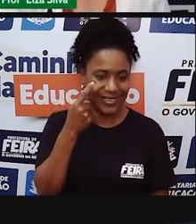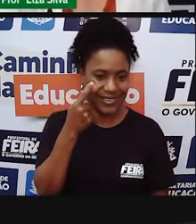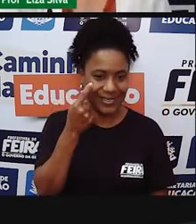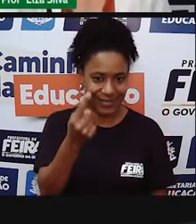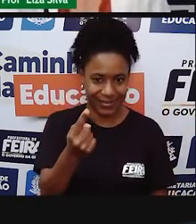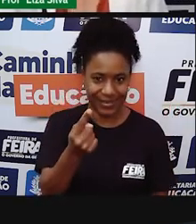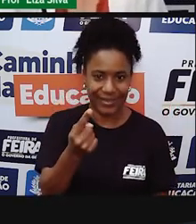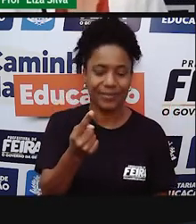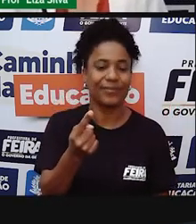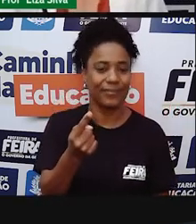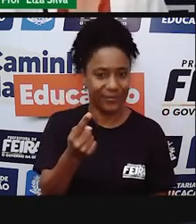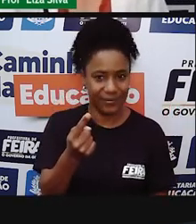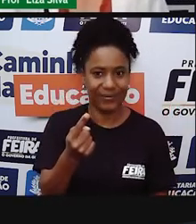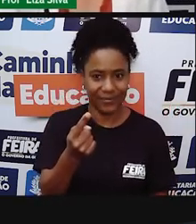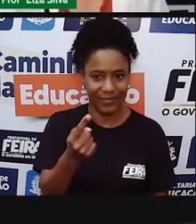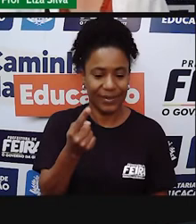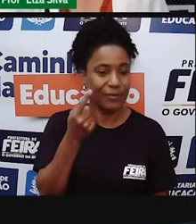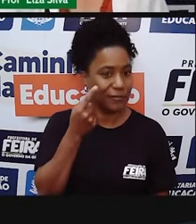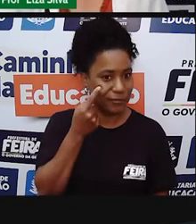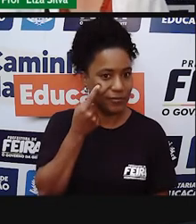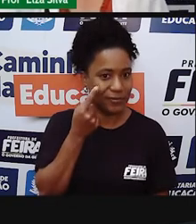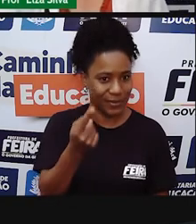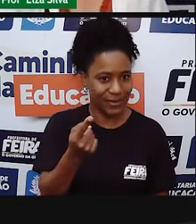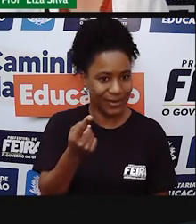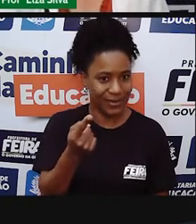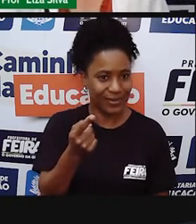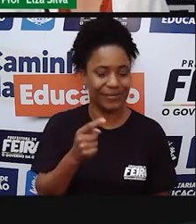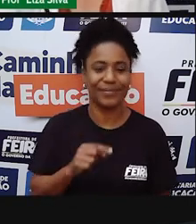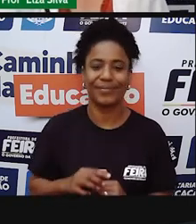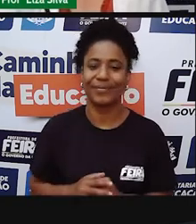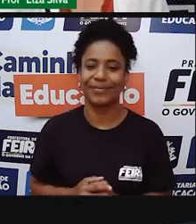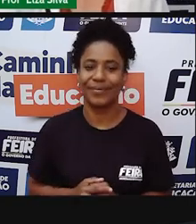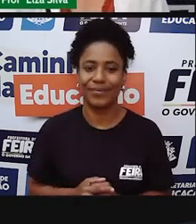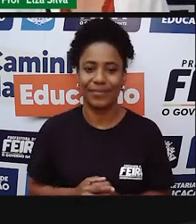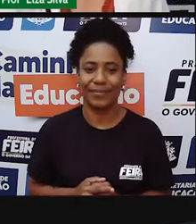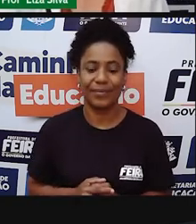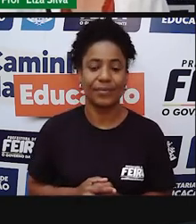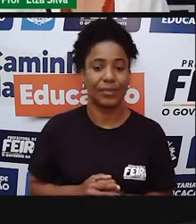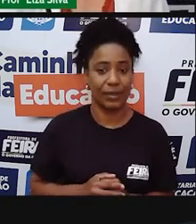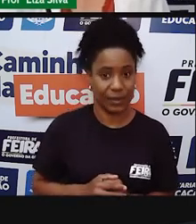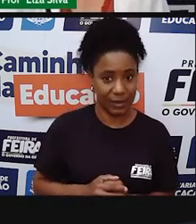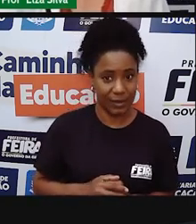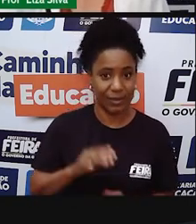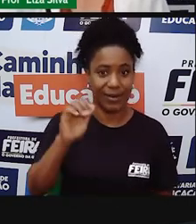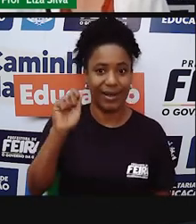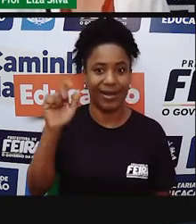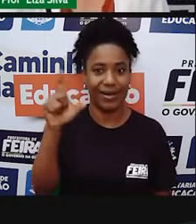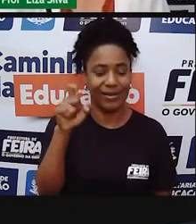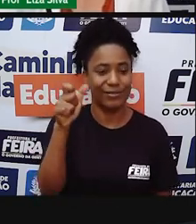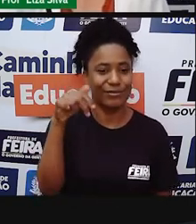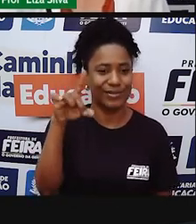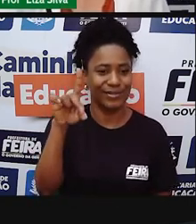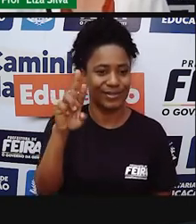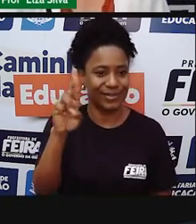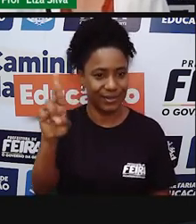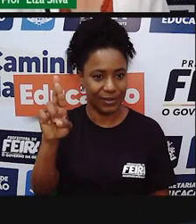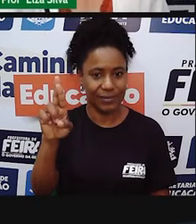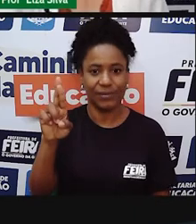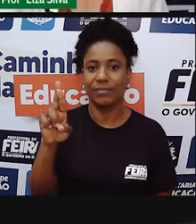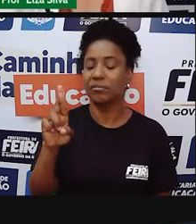Thelma é irmã também. Ok? Então, Alex has 4